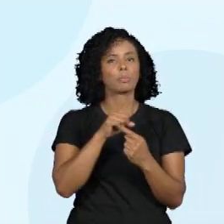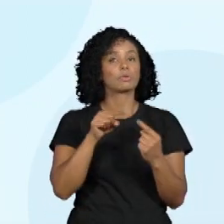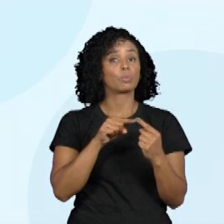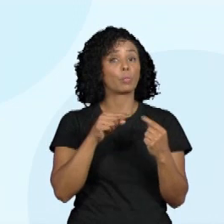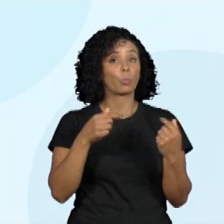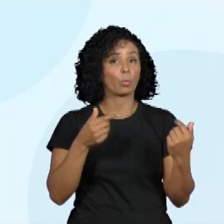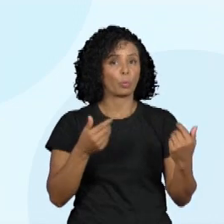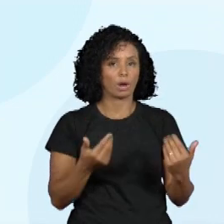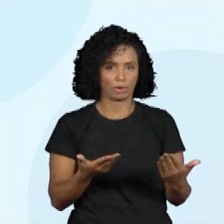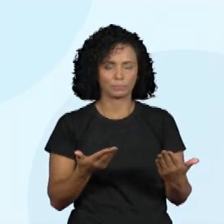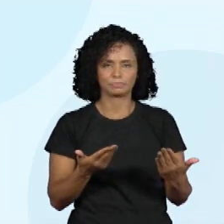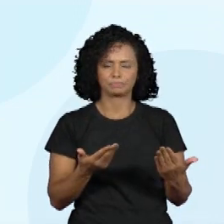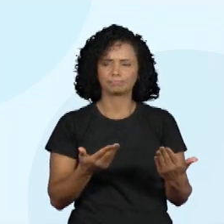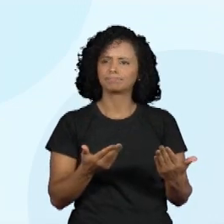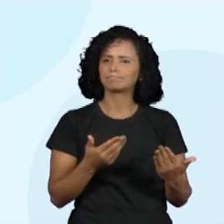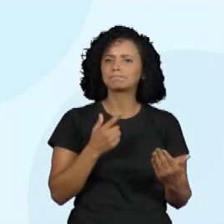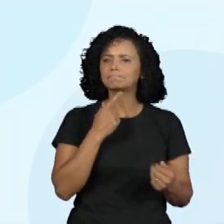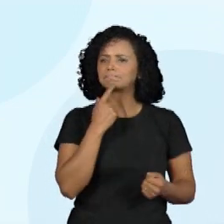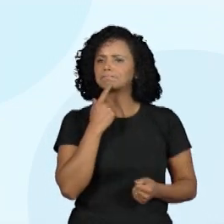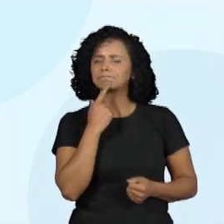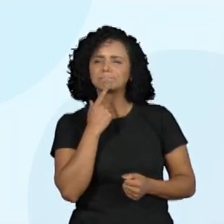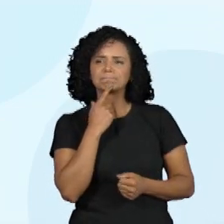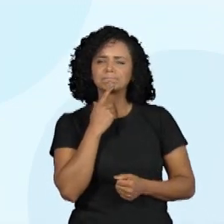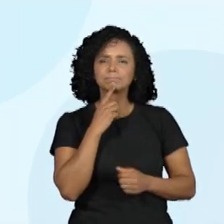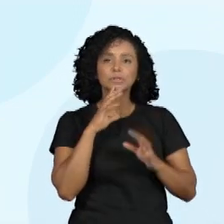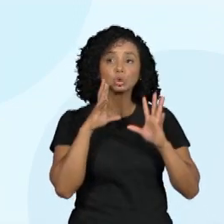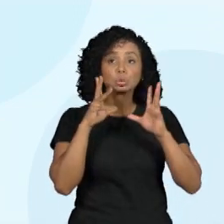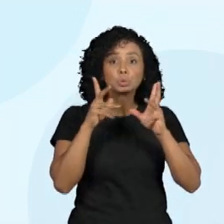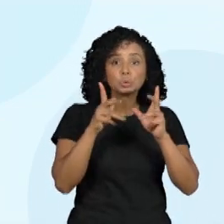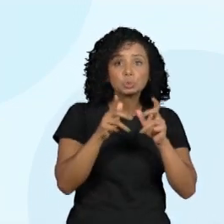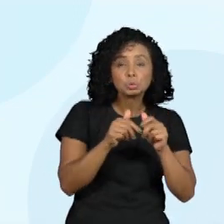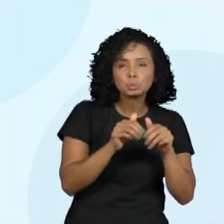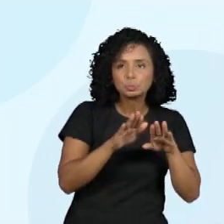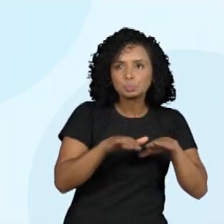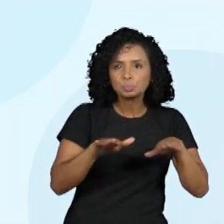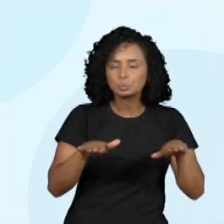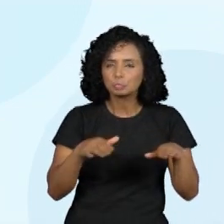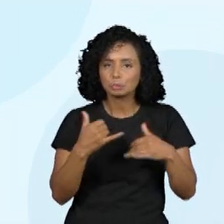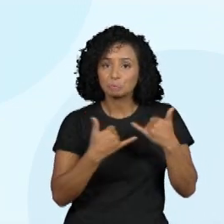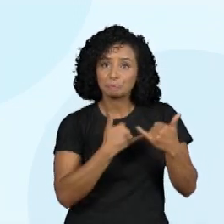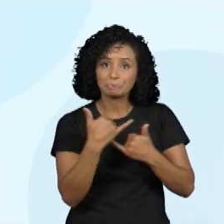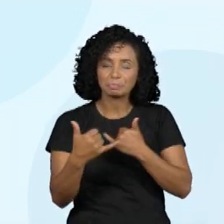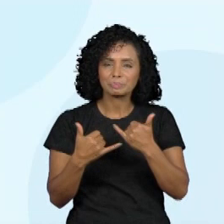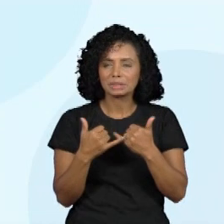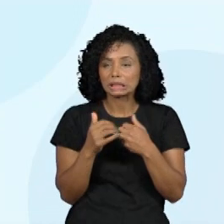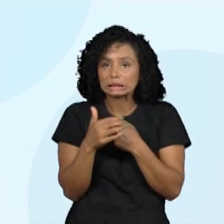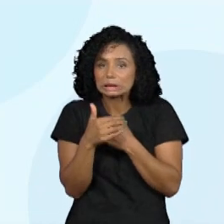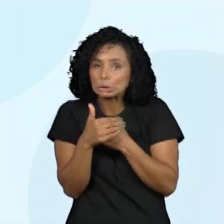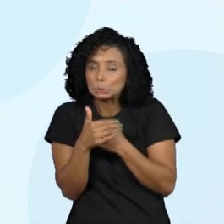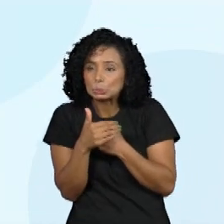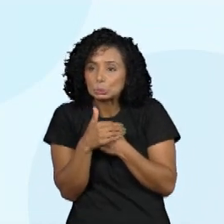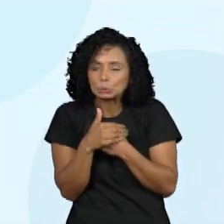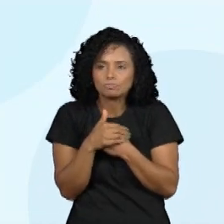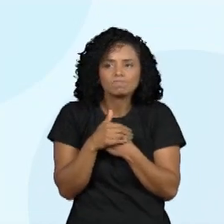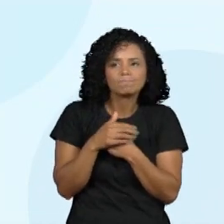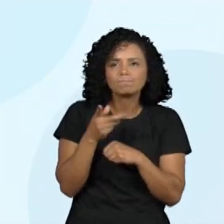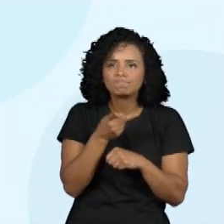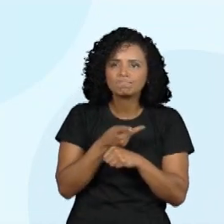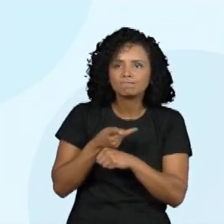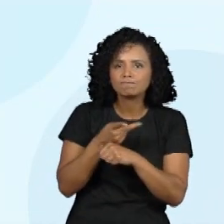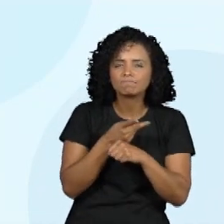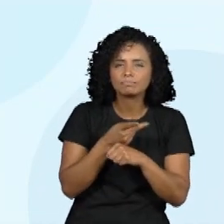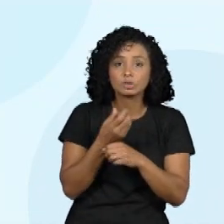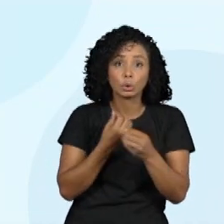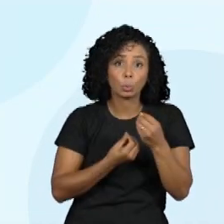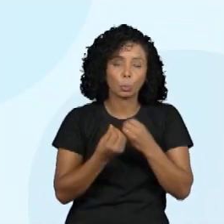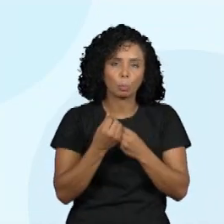encontrar todos os participantes escondidos. Como brincar? Um dos participantes fica de